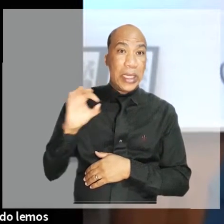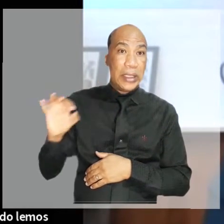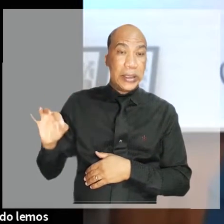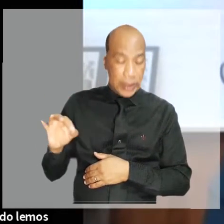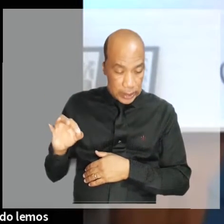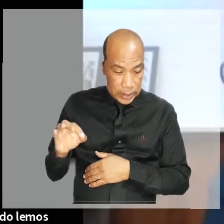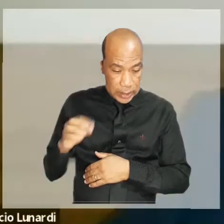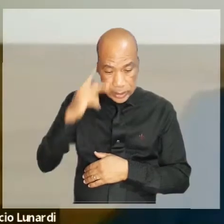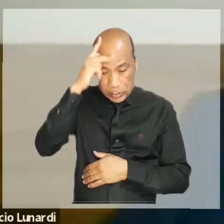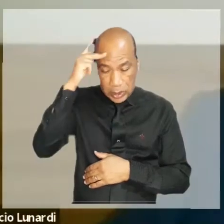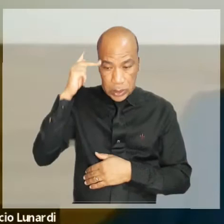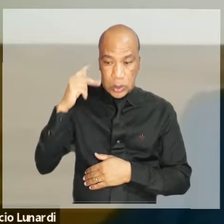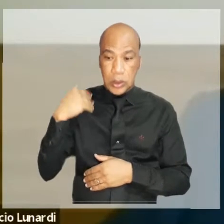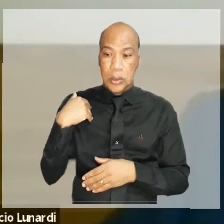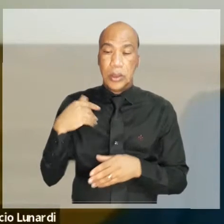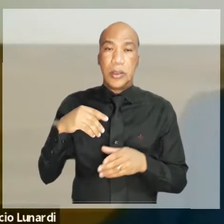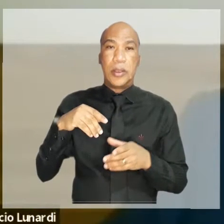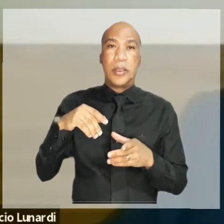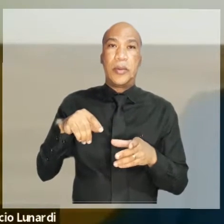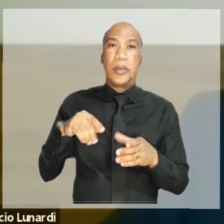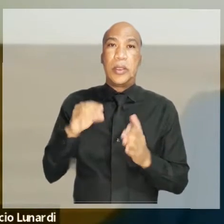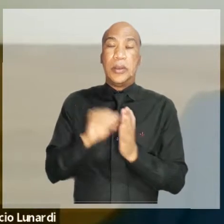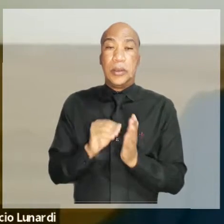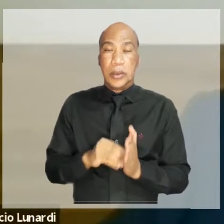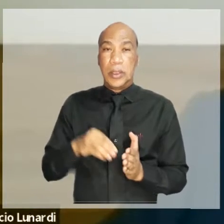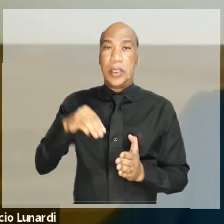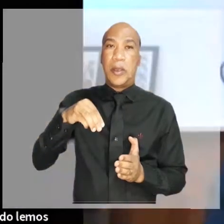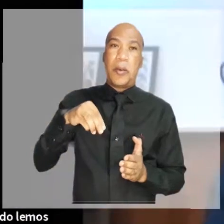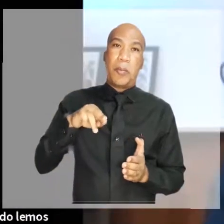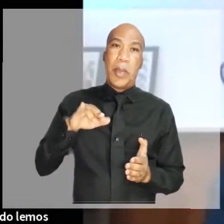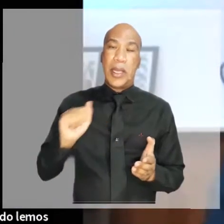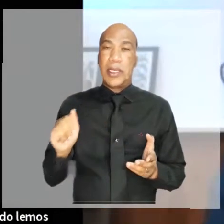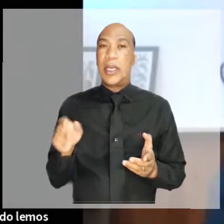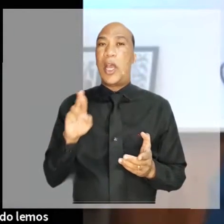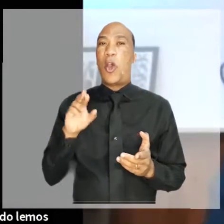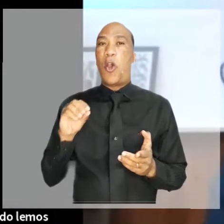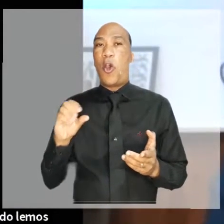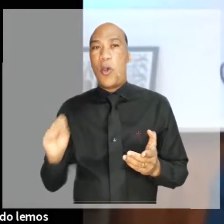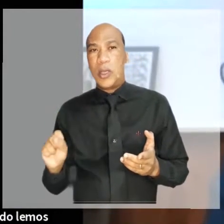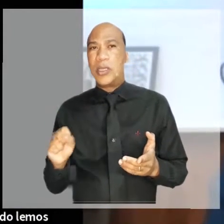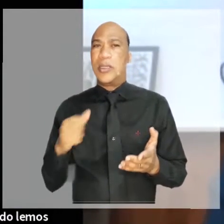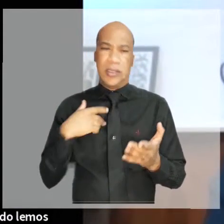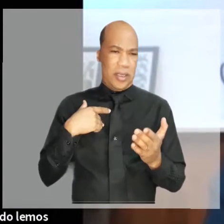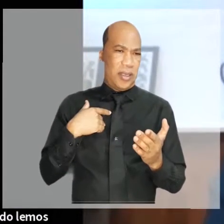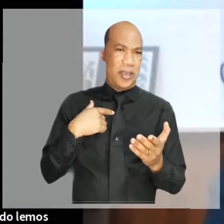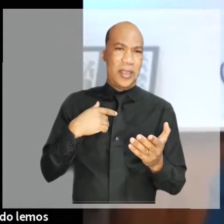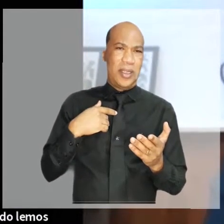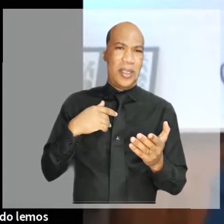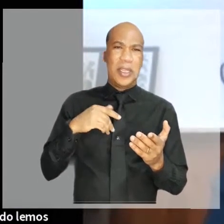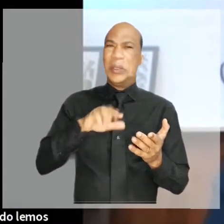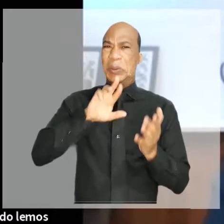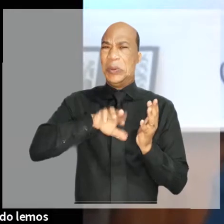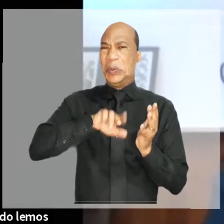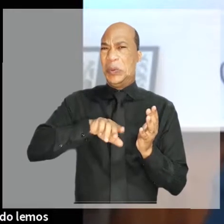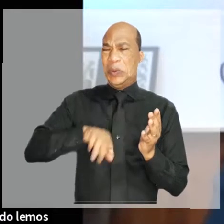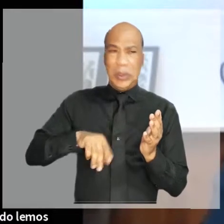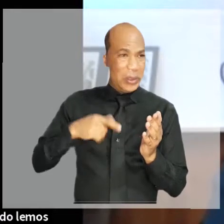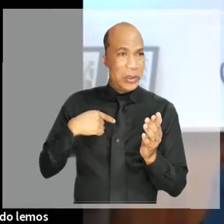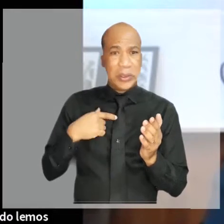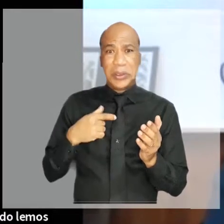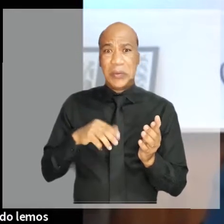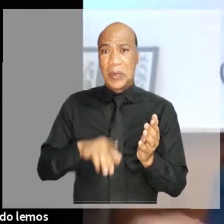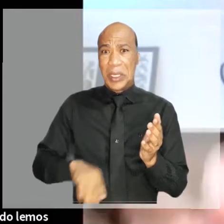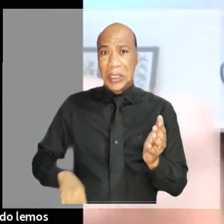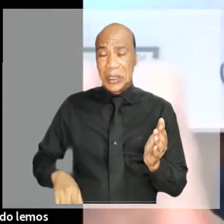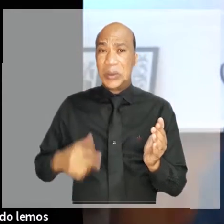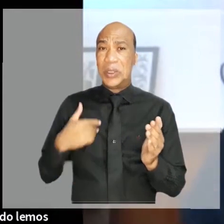pergunta aqui da Maria Rosa, da Ana Paula, da Rosiane, da Widice, André Seabra, Cláudia.